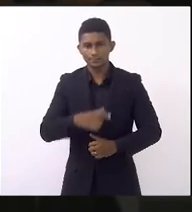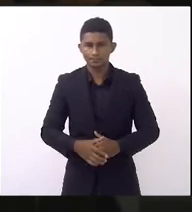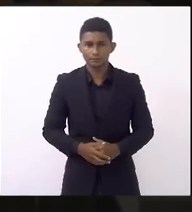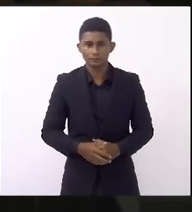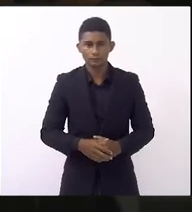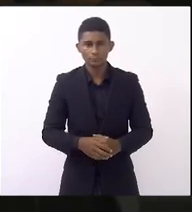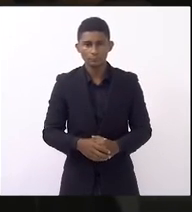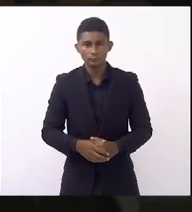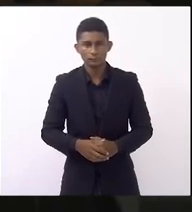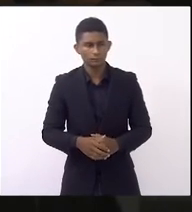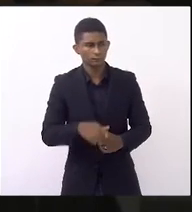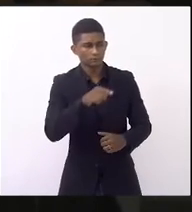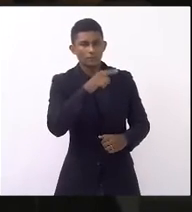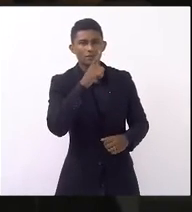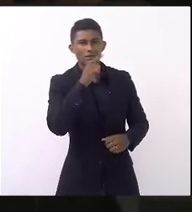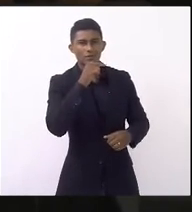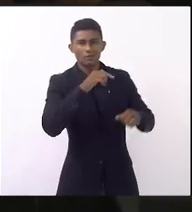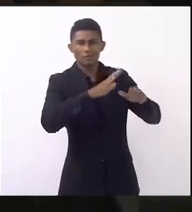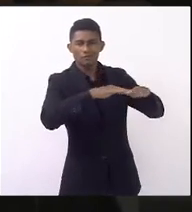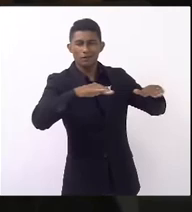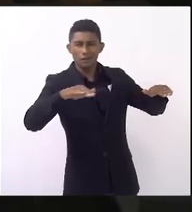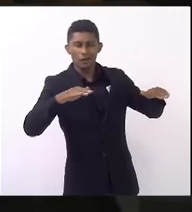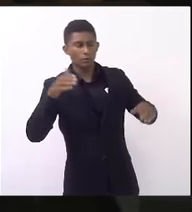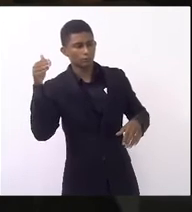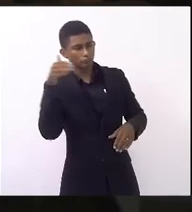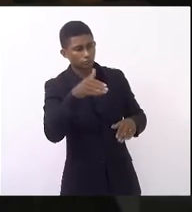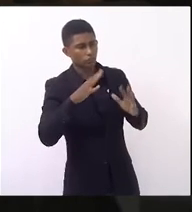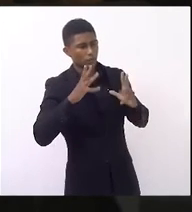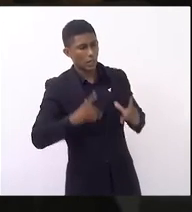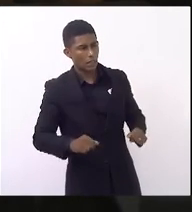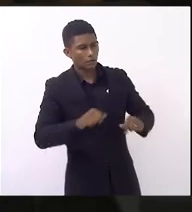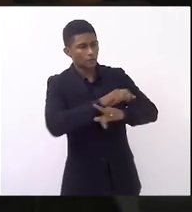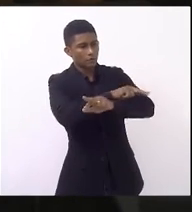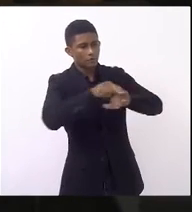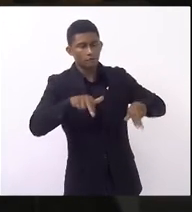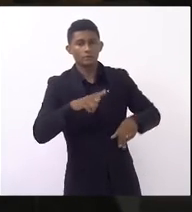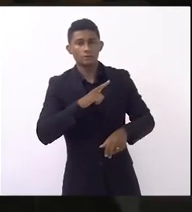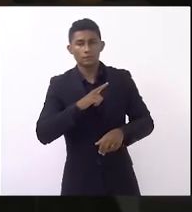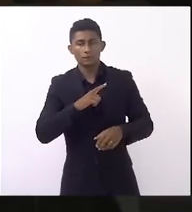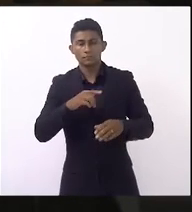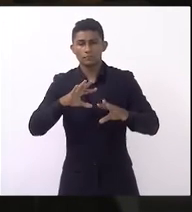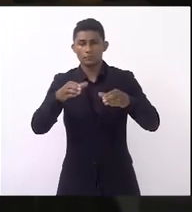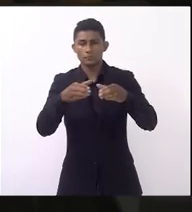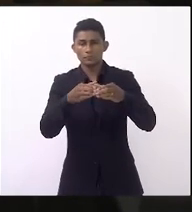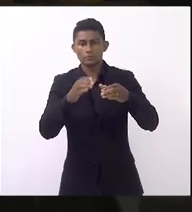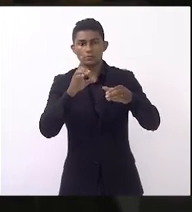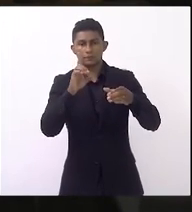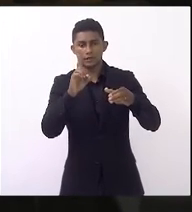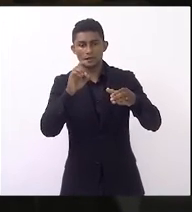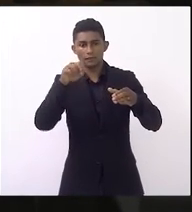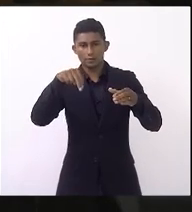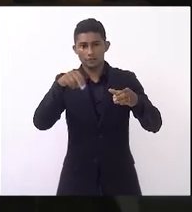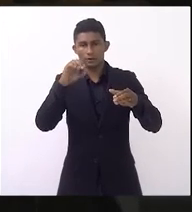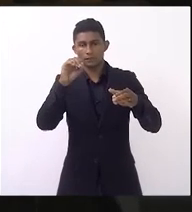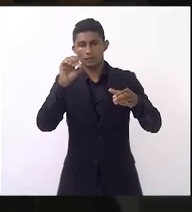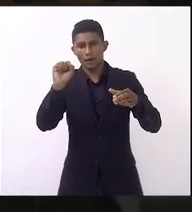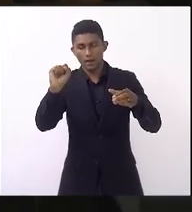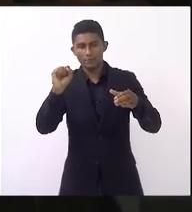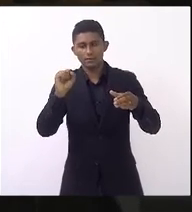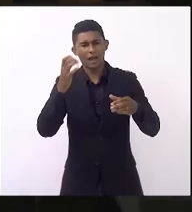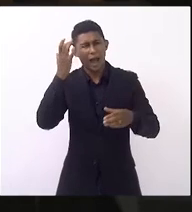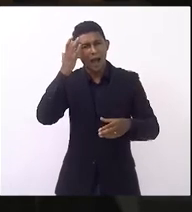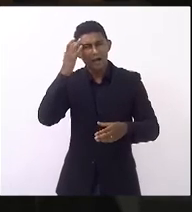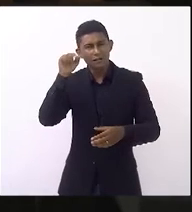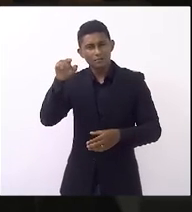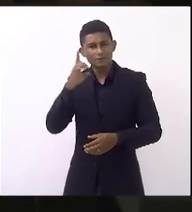para dragar canais, alocar recursos, que era o DNOS. Deputado Eliomar Coelho é de